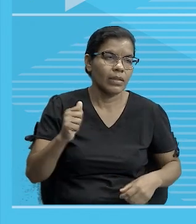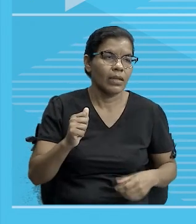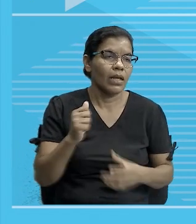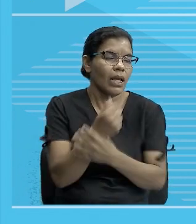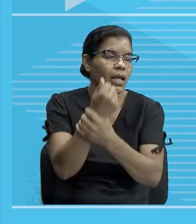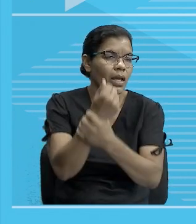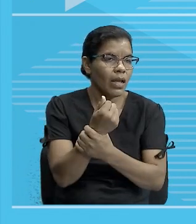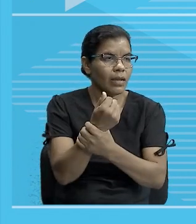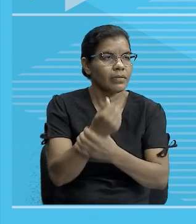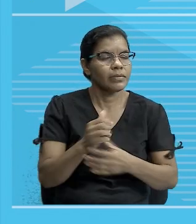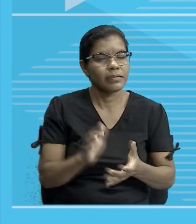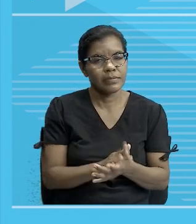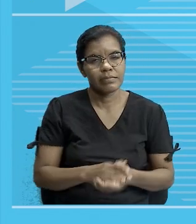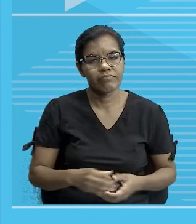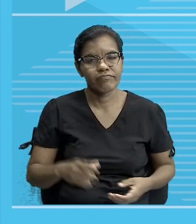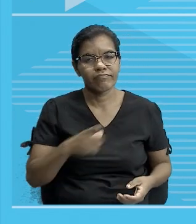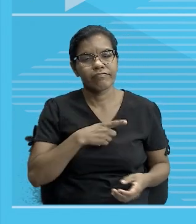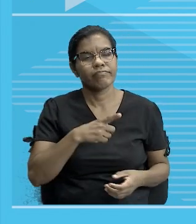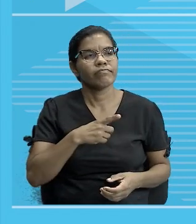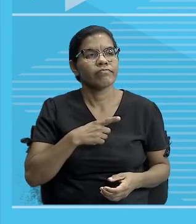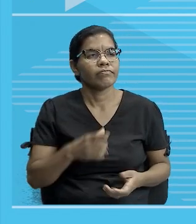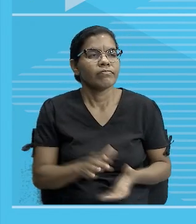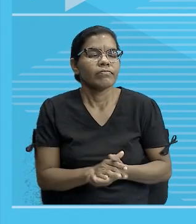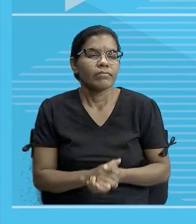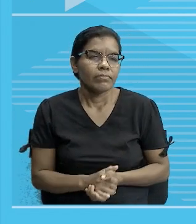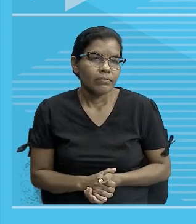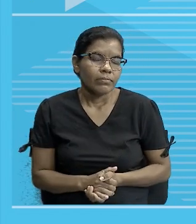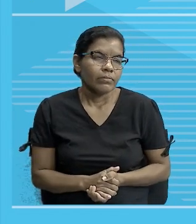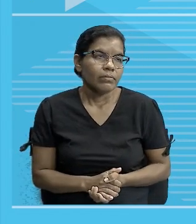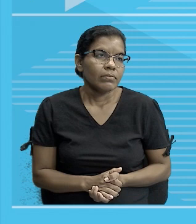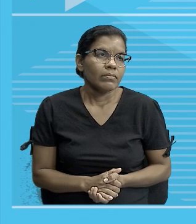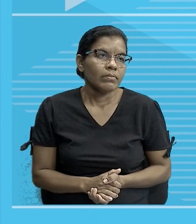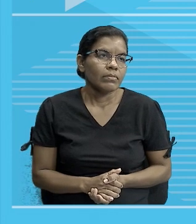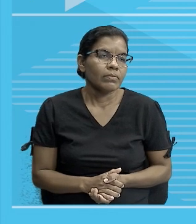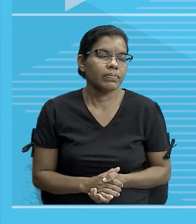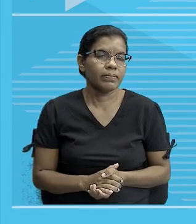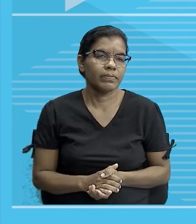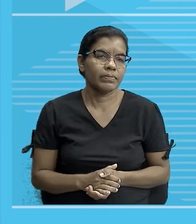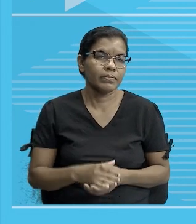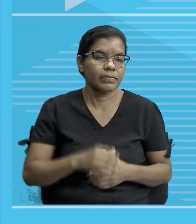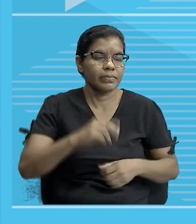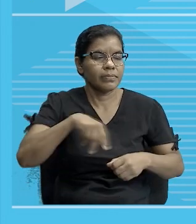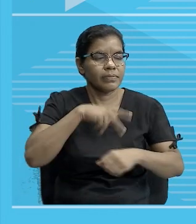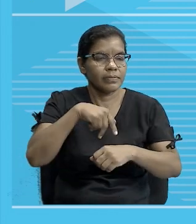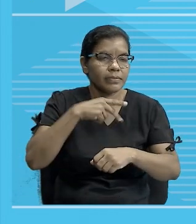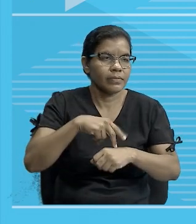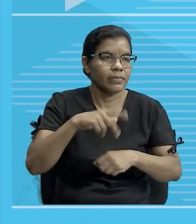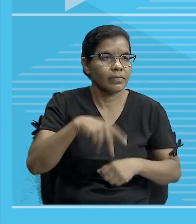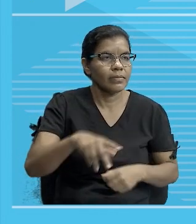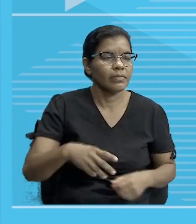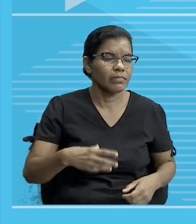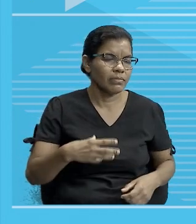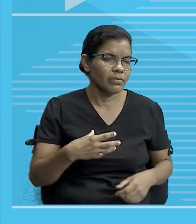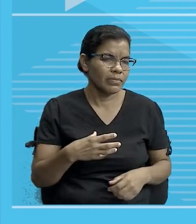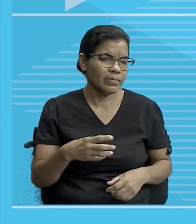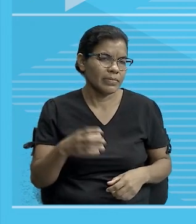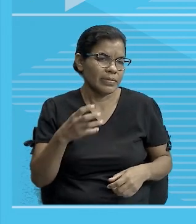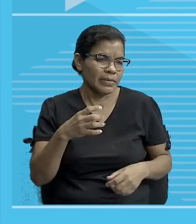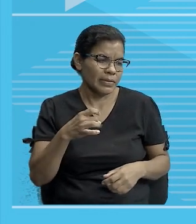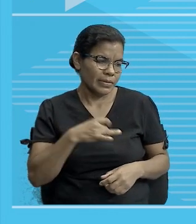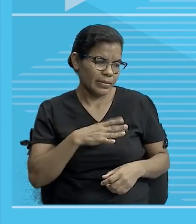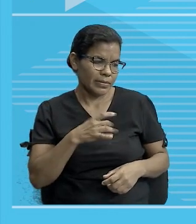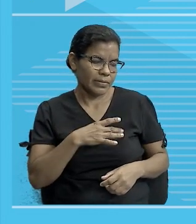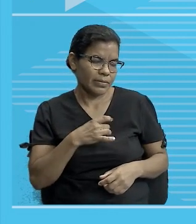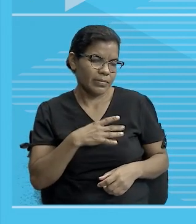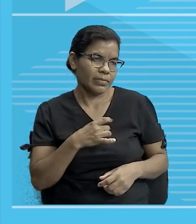Maria! Tinha isso tudo? Tinha. Meio mundo de país lá fora temia. Ei, cara,